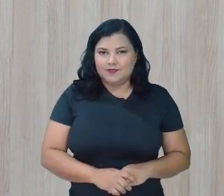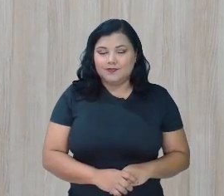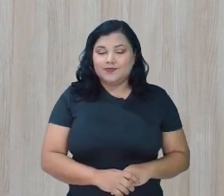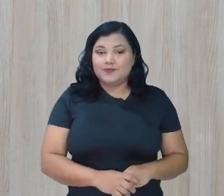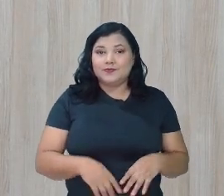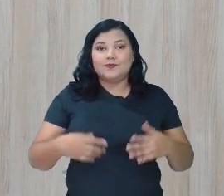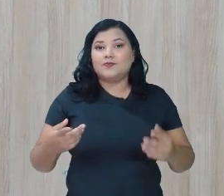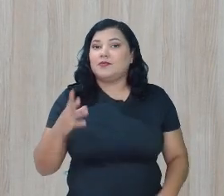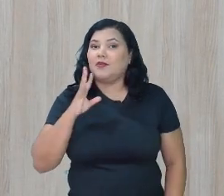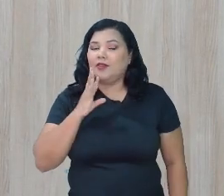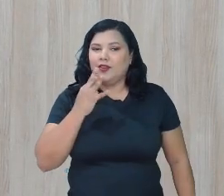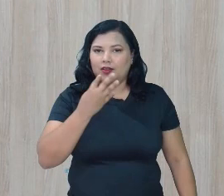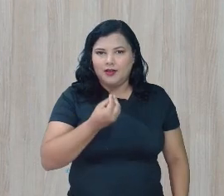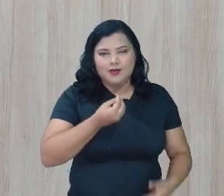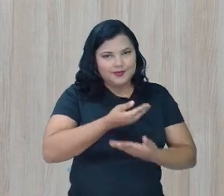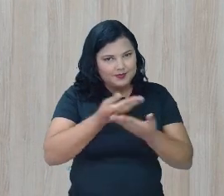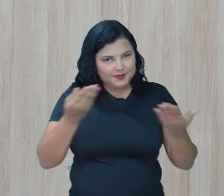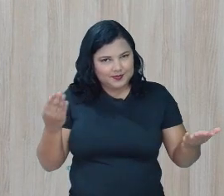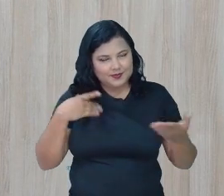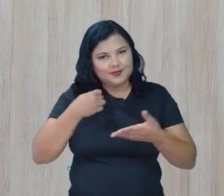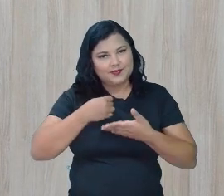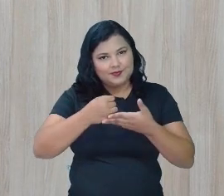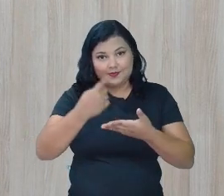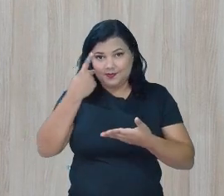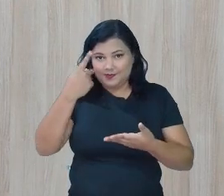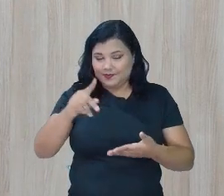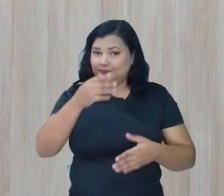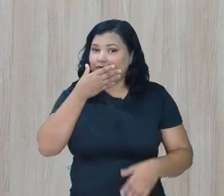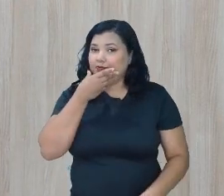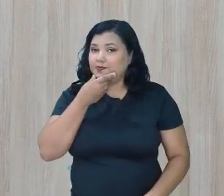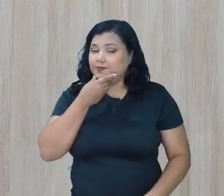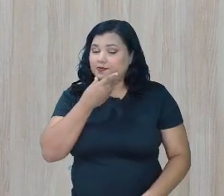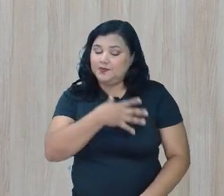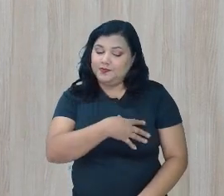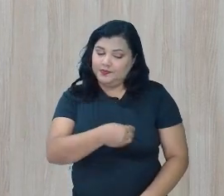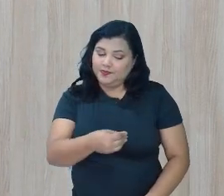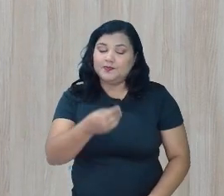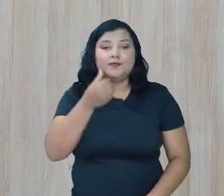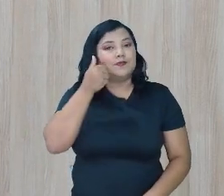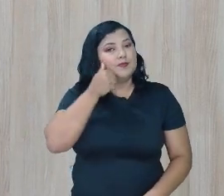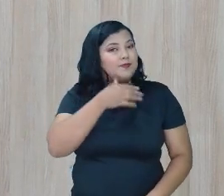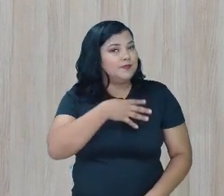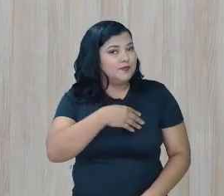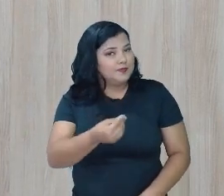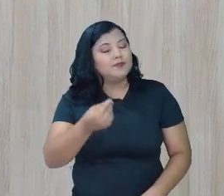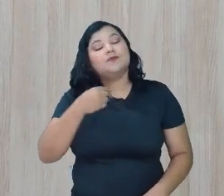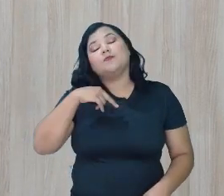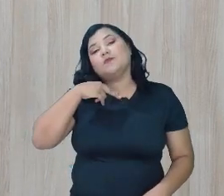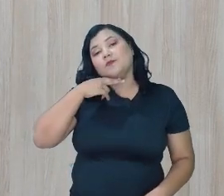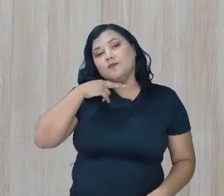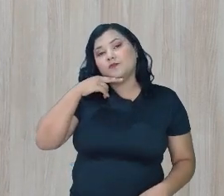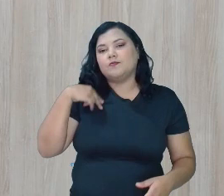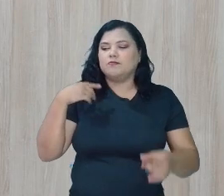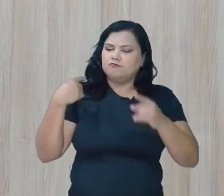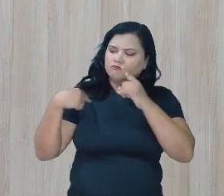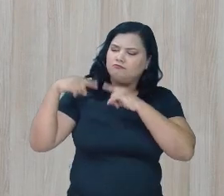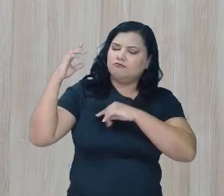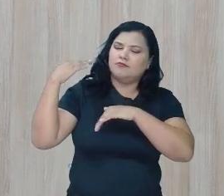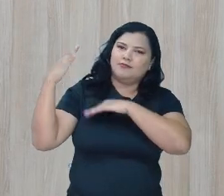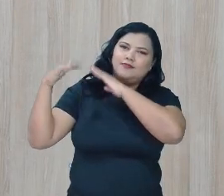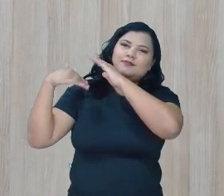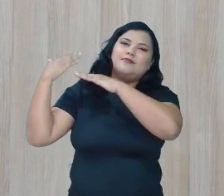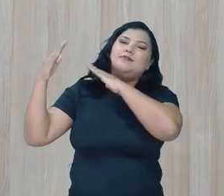esse conhecimento e ajudar o seu filho, sua filha, seu neto, sua netinha a progredir, a